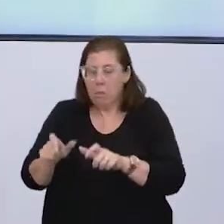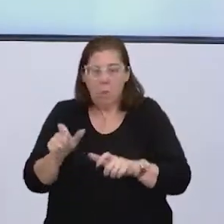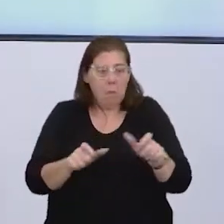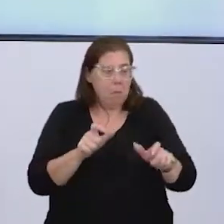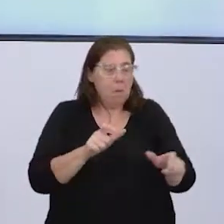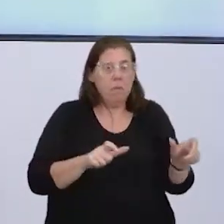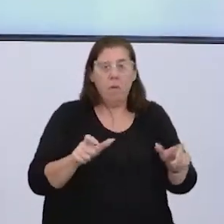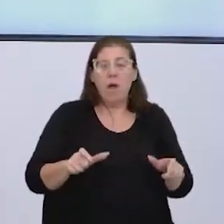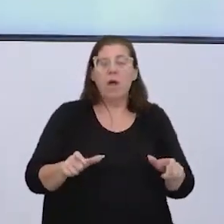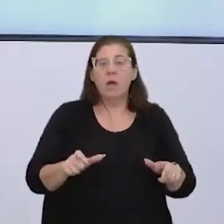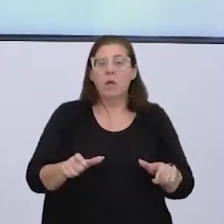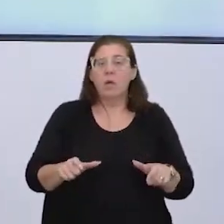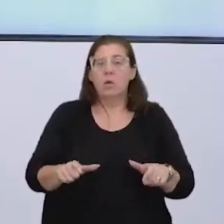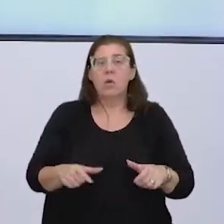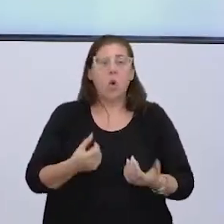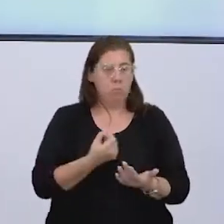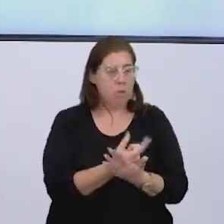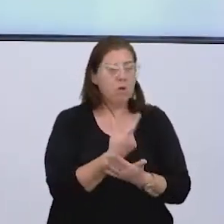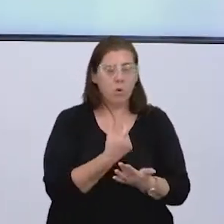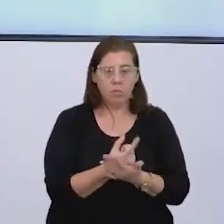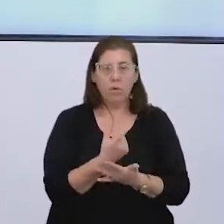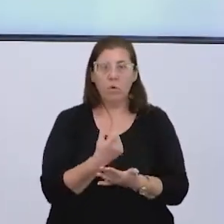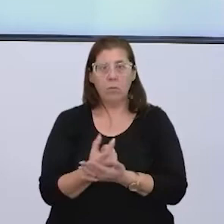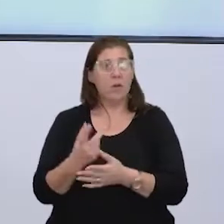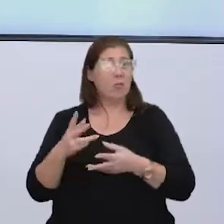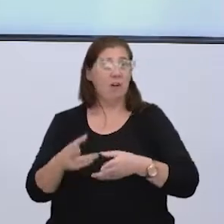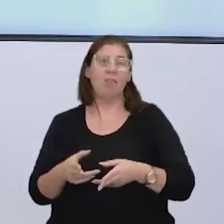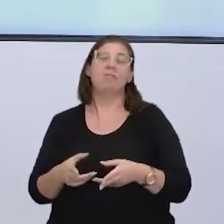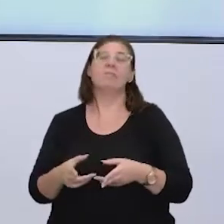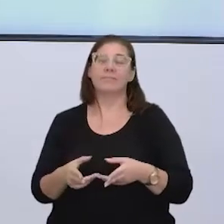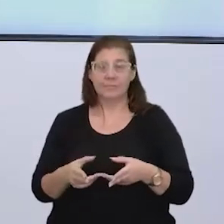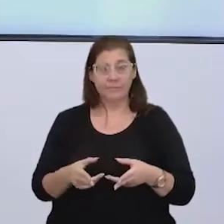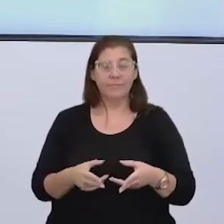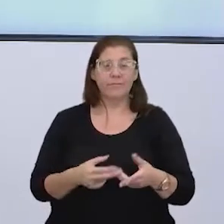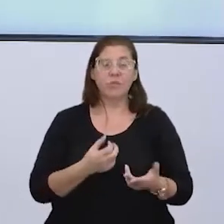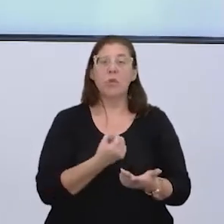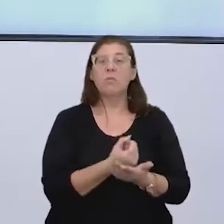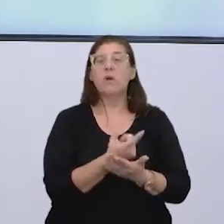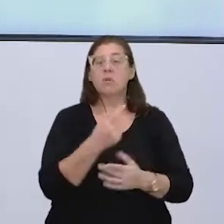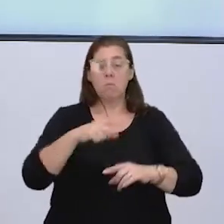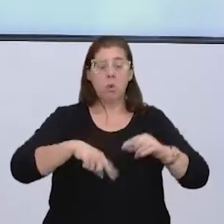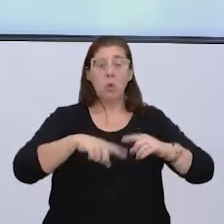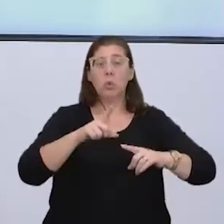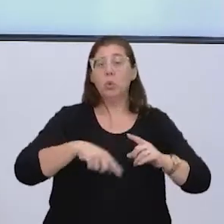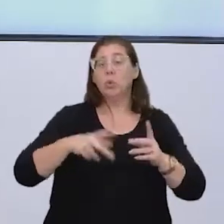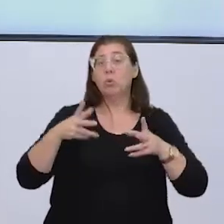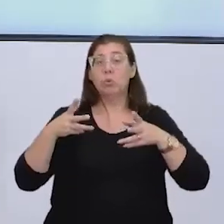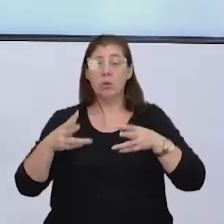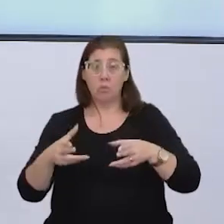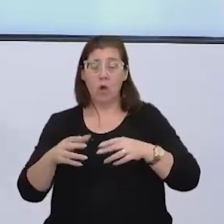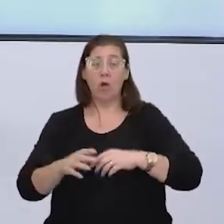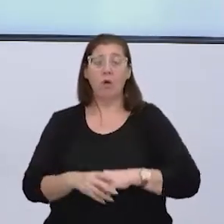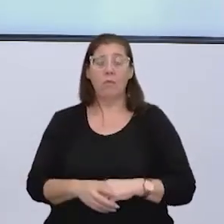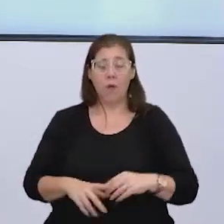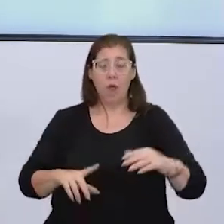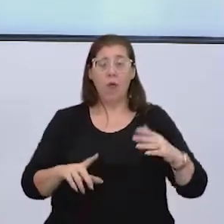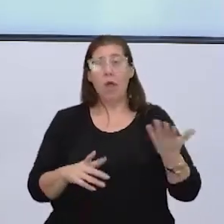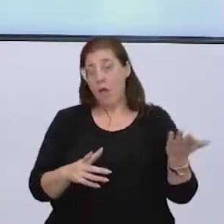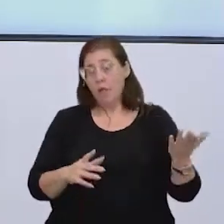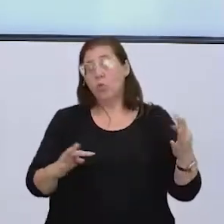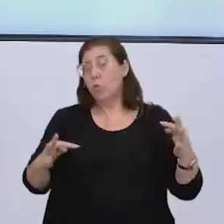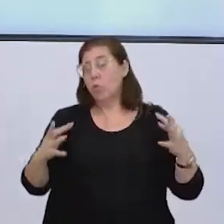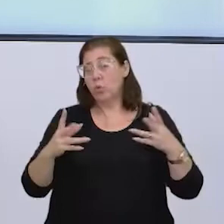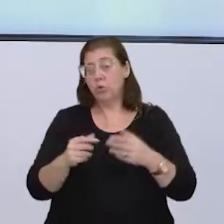muito grande de pessoas consumindo as mesmas coisas, consumindo os mesmos produtos, consumindo as mesmas lógicas,